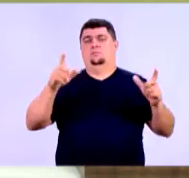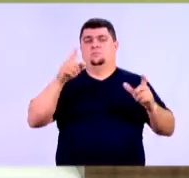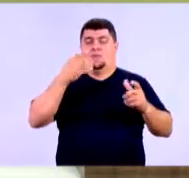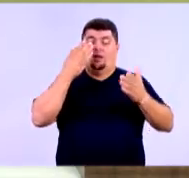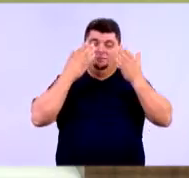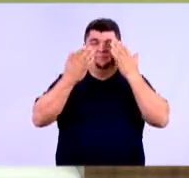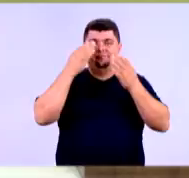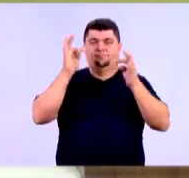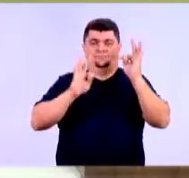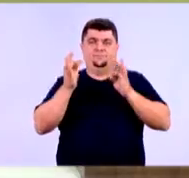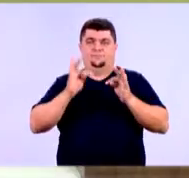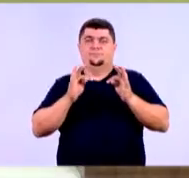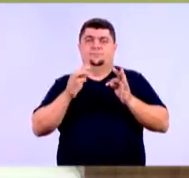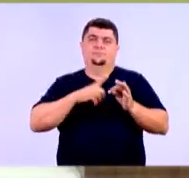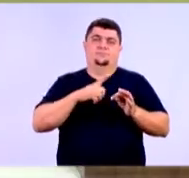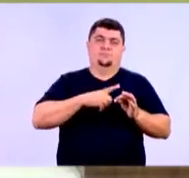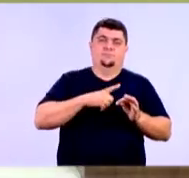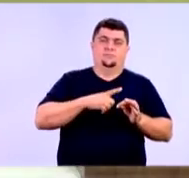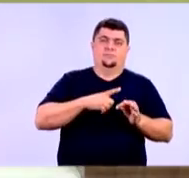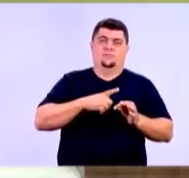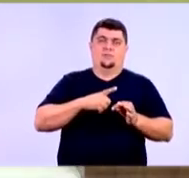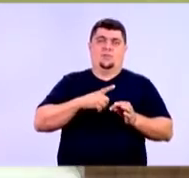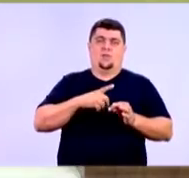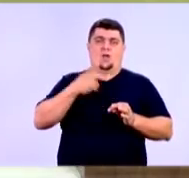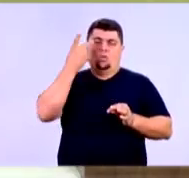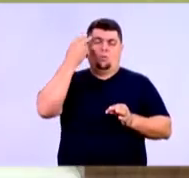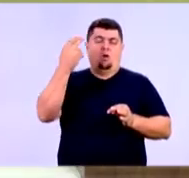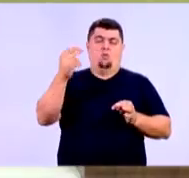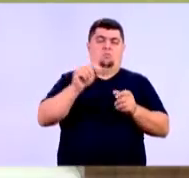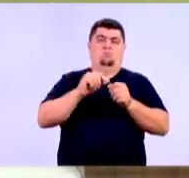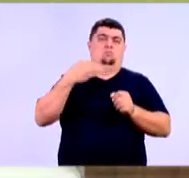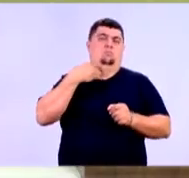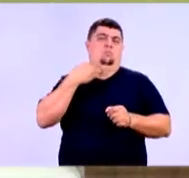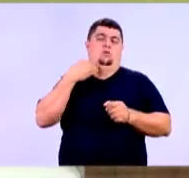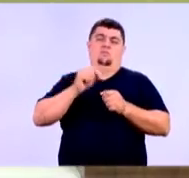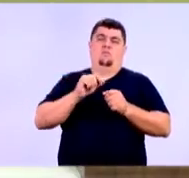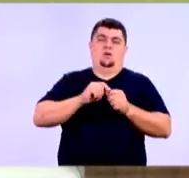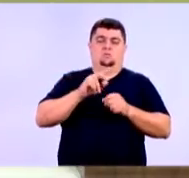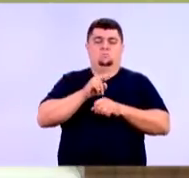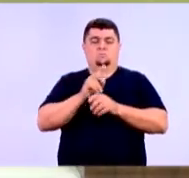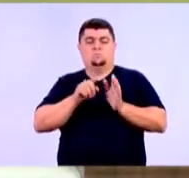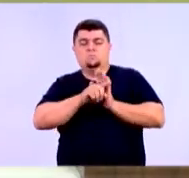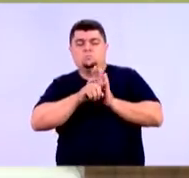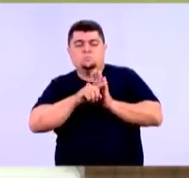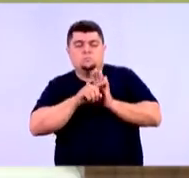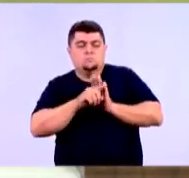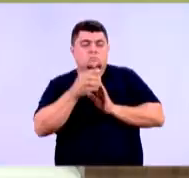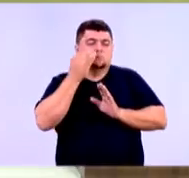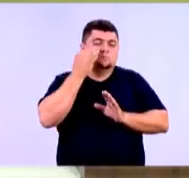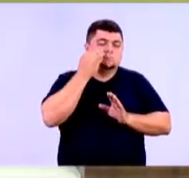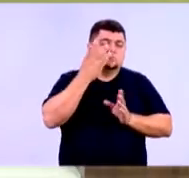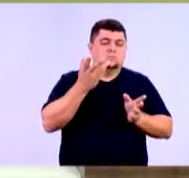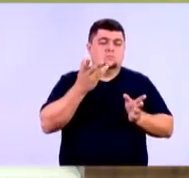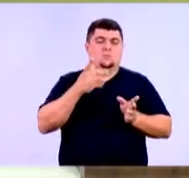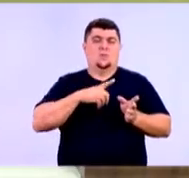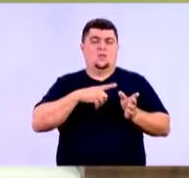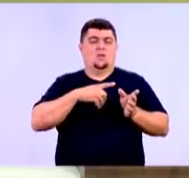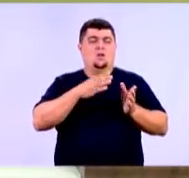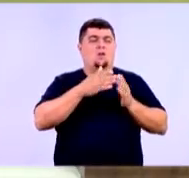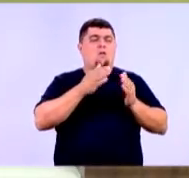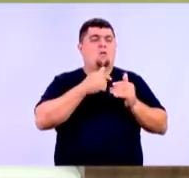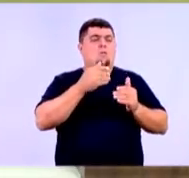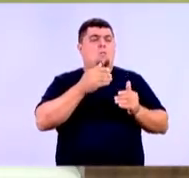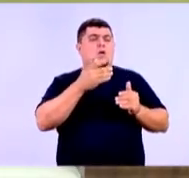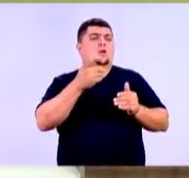análise feita pelo banco é bastante trivial, né? É bastante comum que o banco solicite as demonstrações